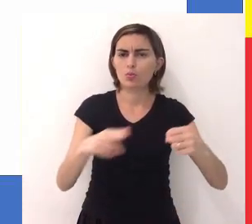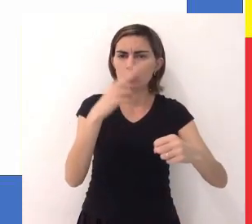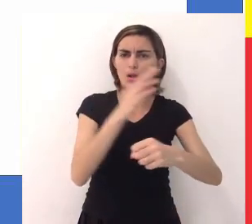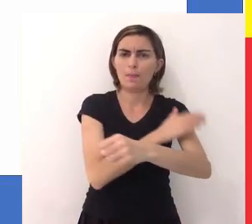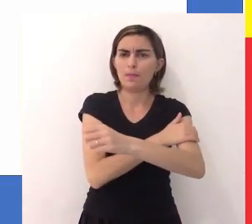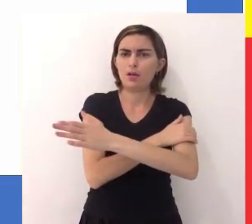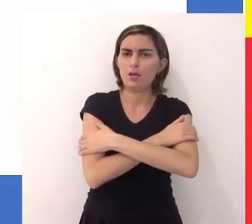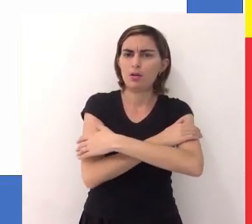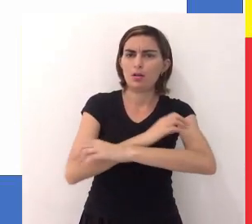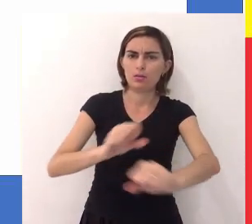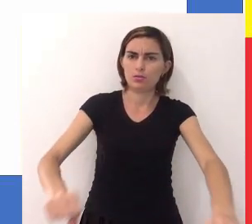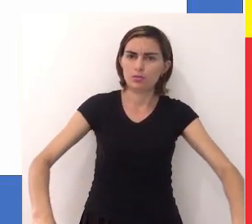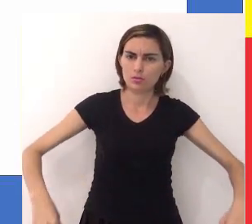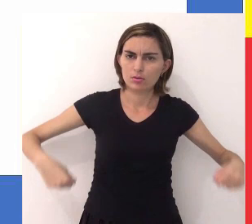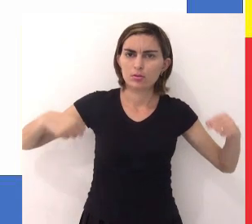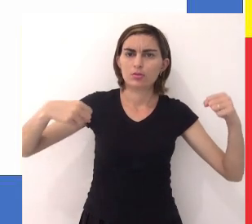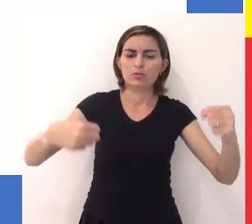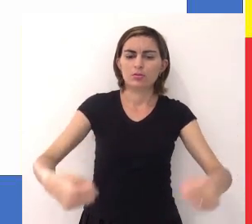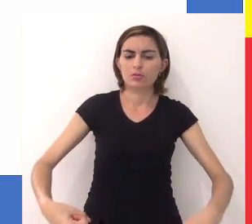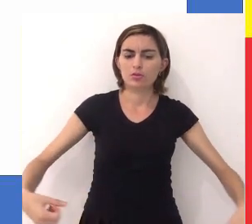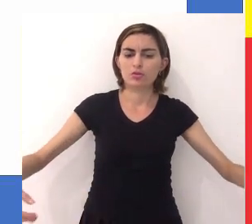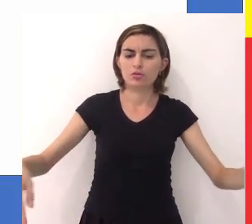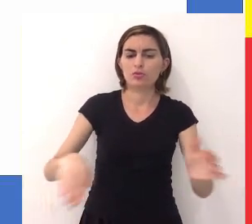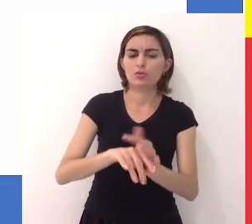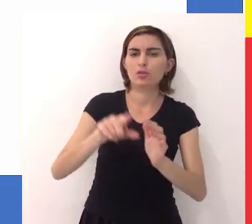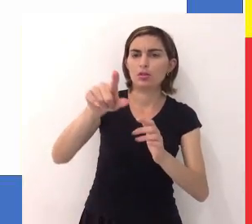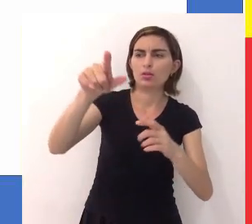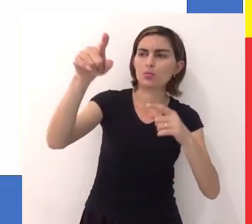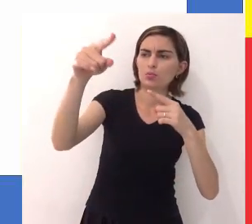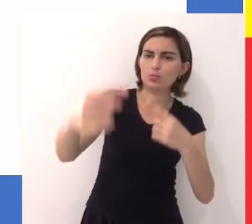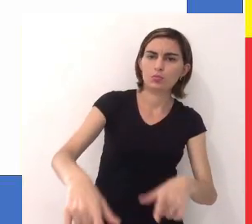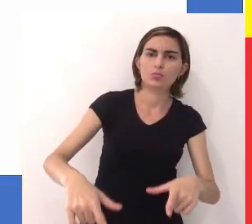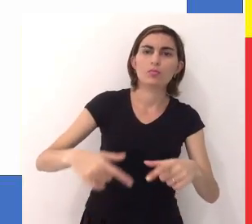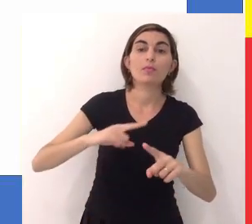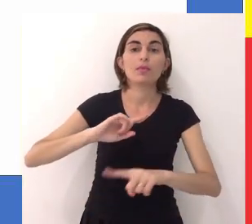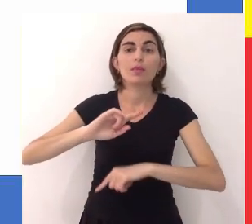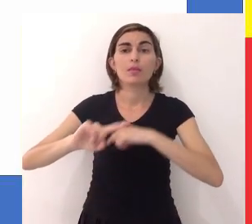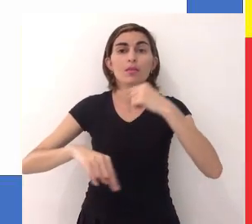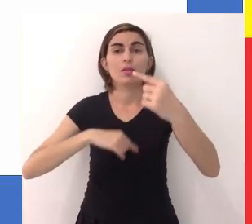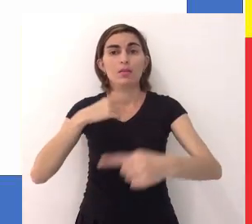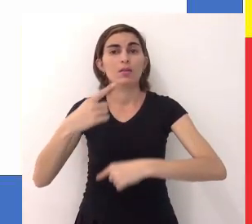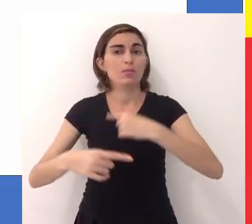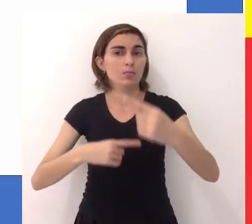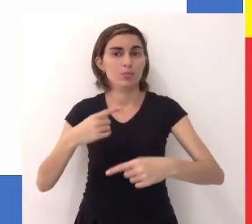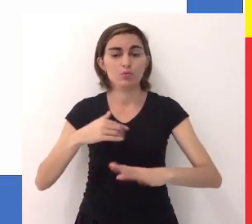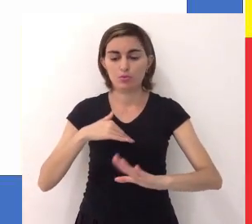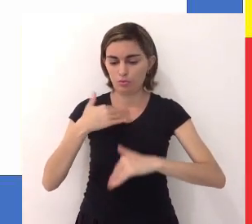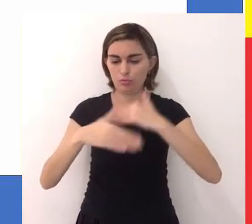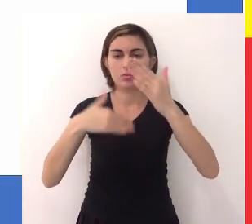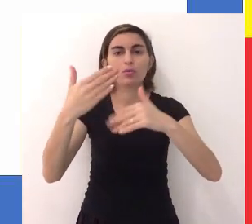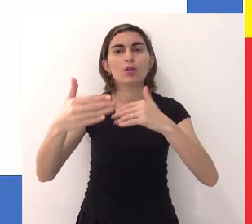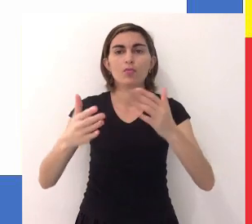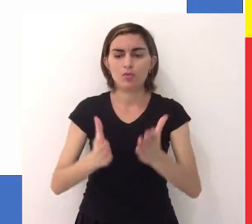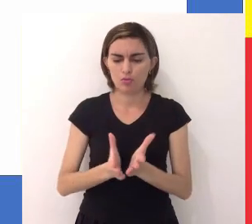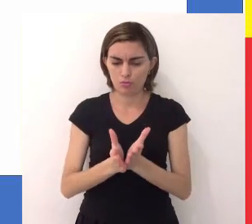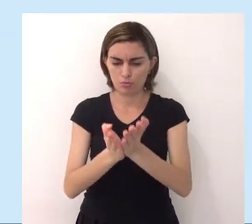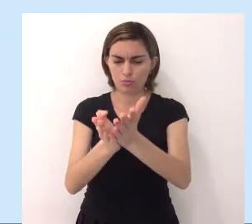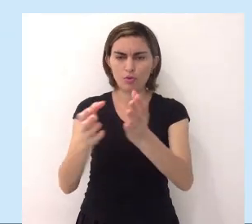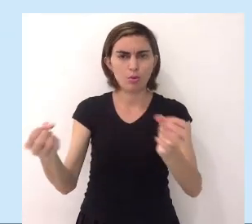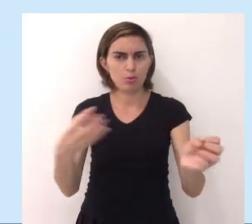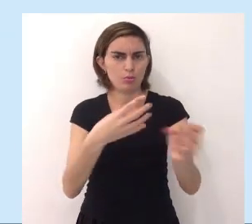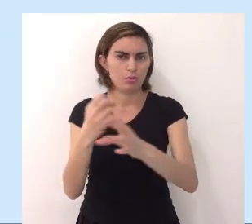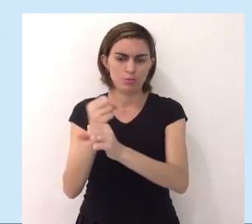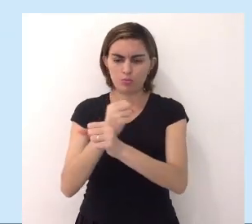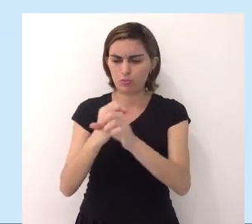força braçal mesmo para chegar até um ambiente. Depois, com a evolução das embarcações, com